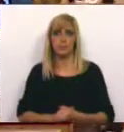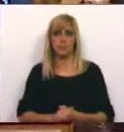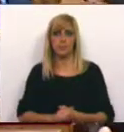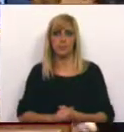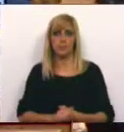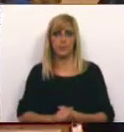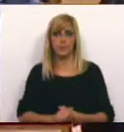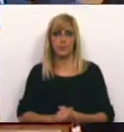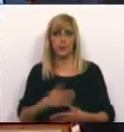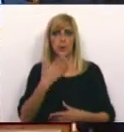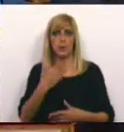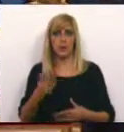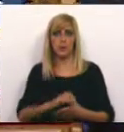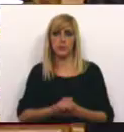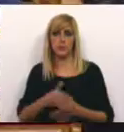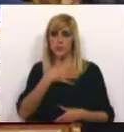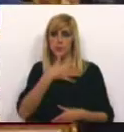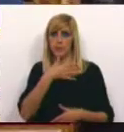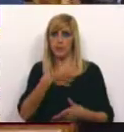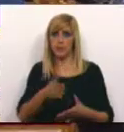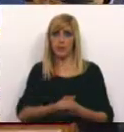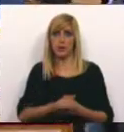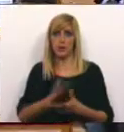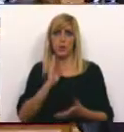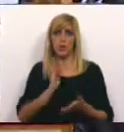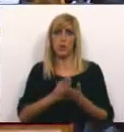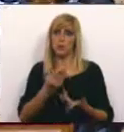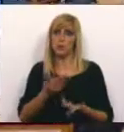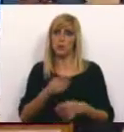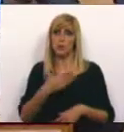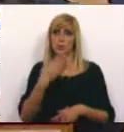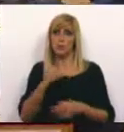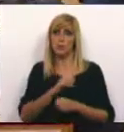Muito obrigado. Tem a palavra para um último pedido de esclarecimento, o Sr. Deputado.